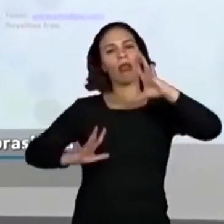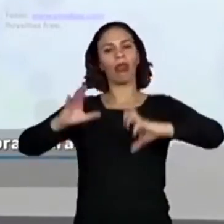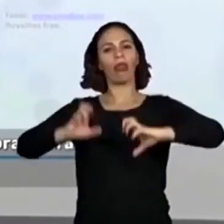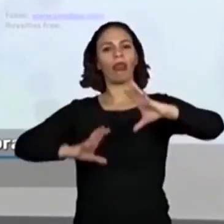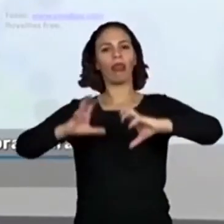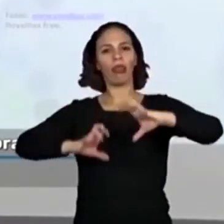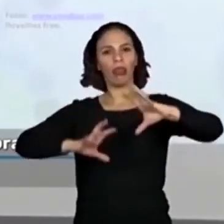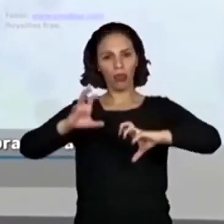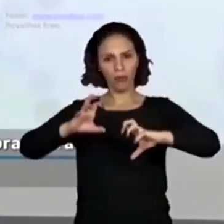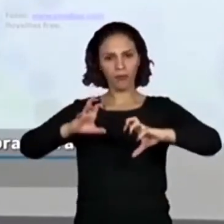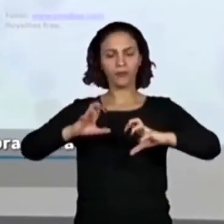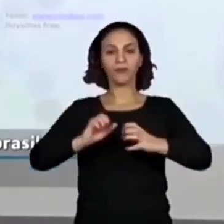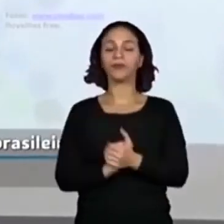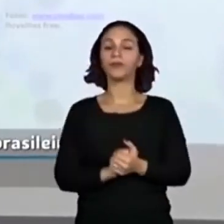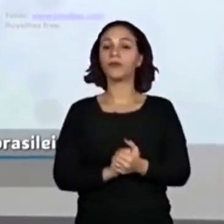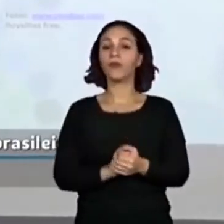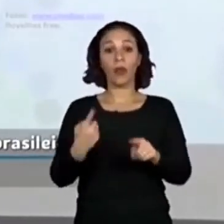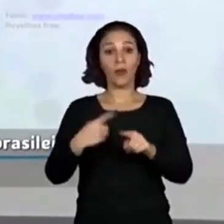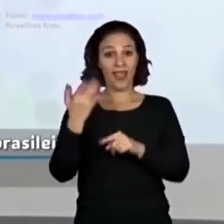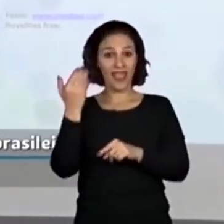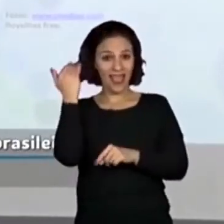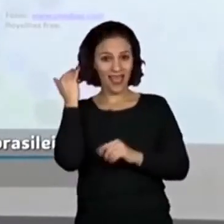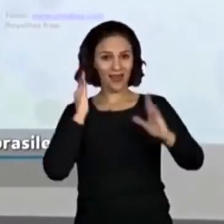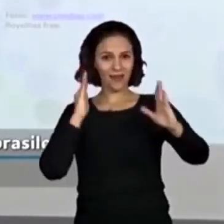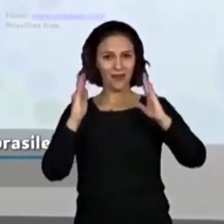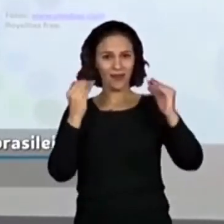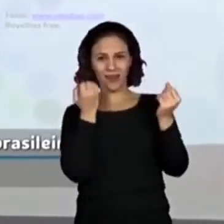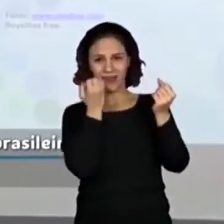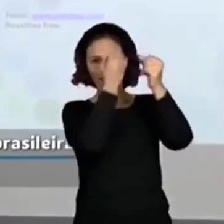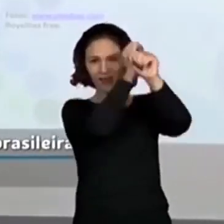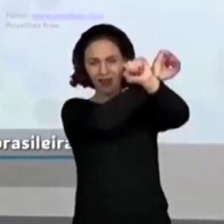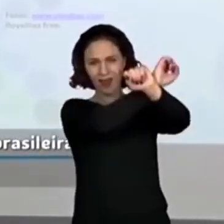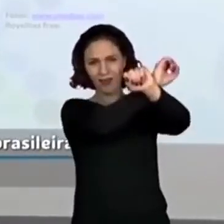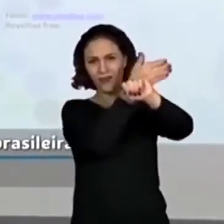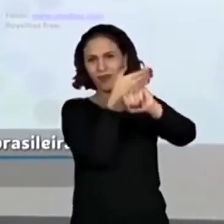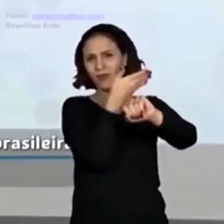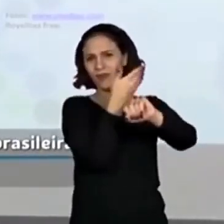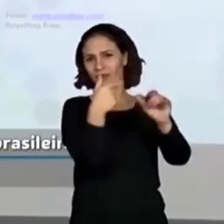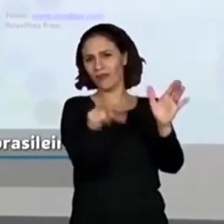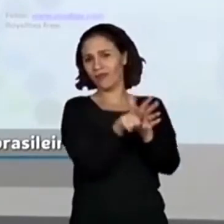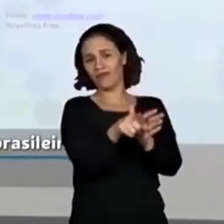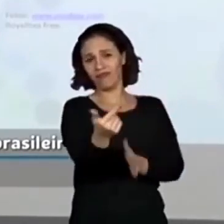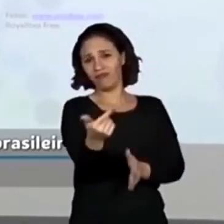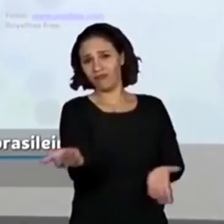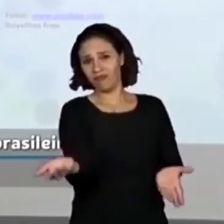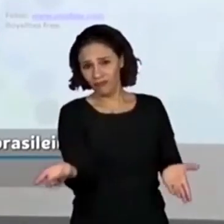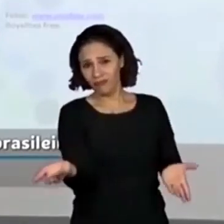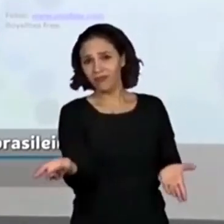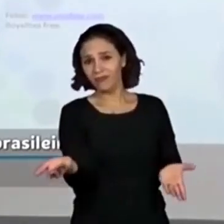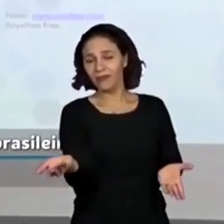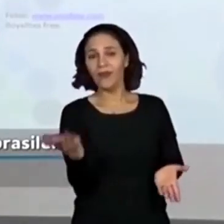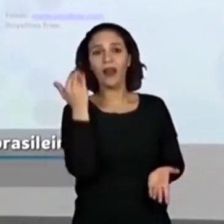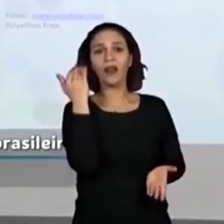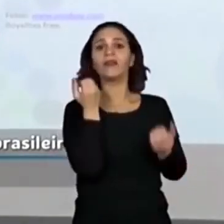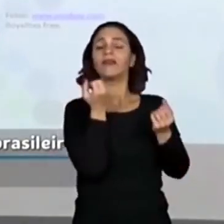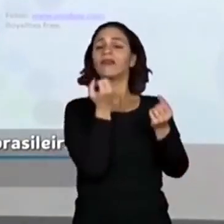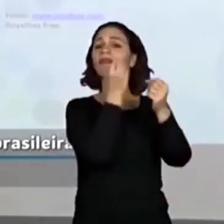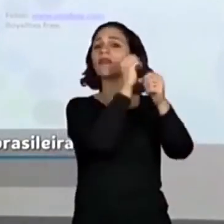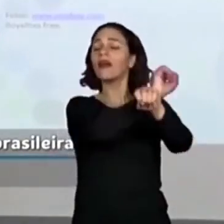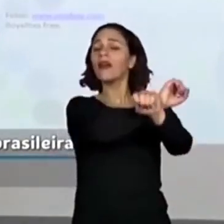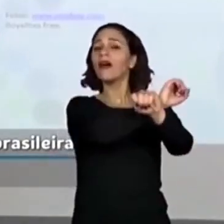conflituosas, né? Porque no período da escravatura não se existia lei trabalhista, né? O escravo ele